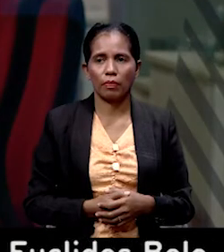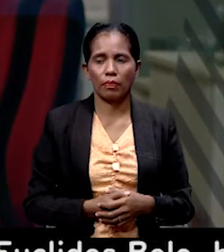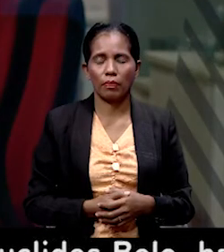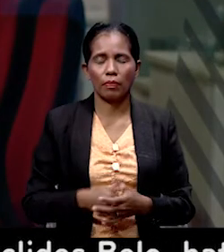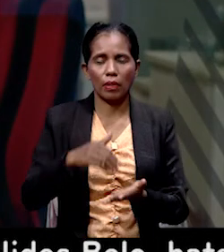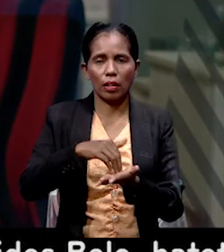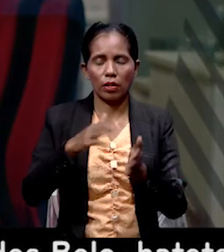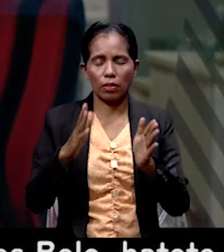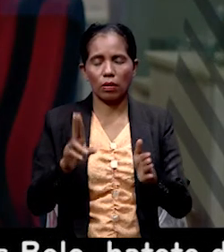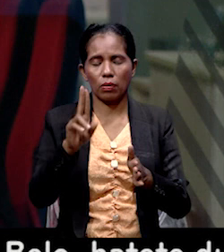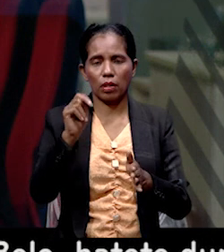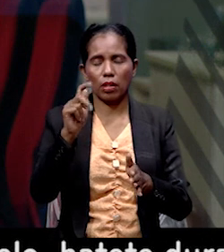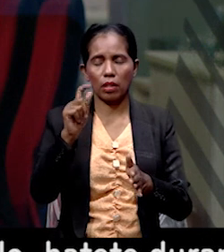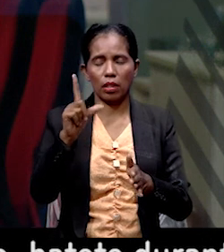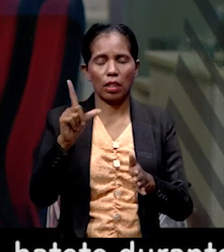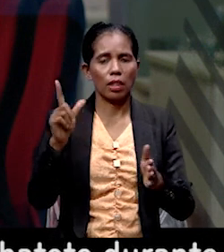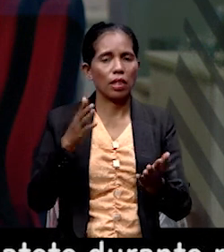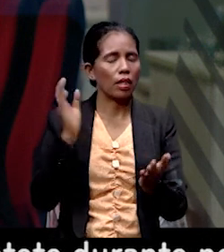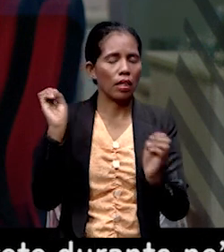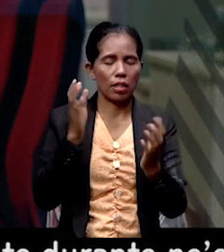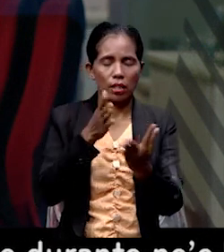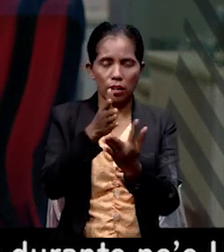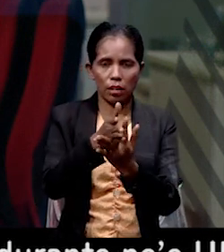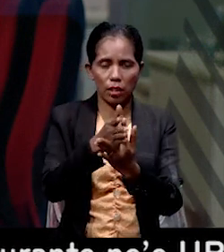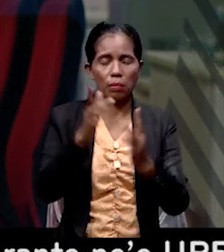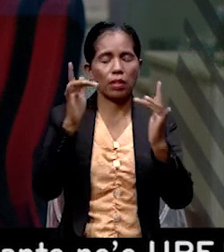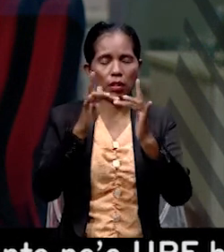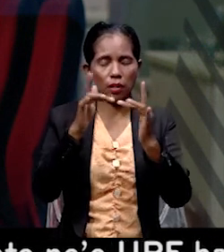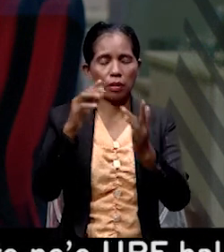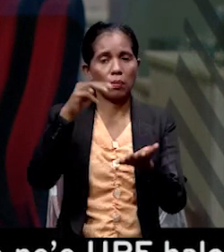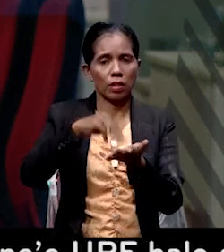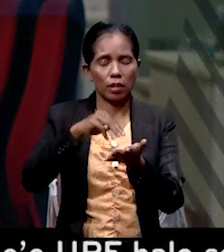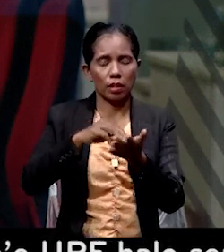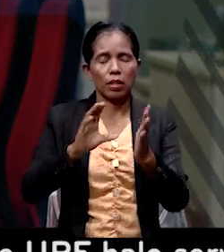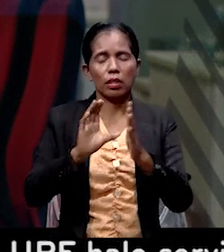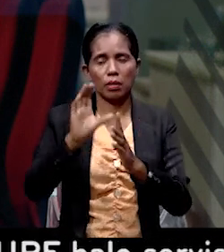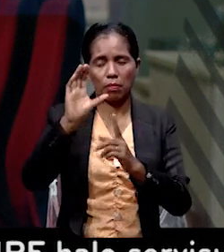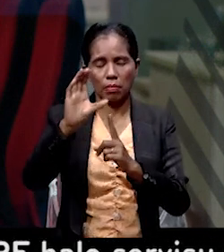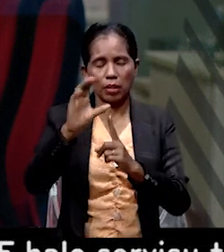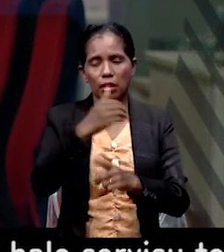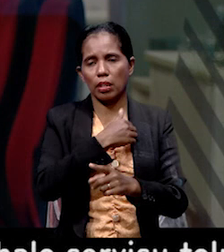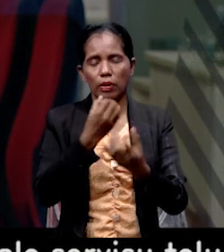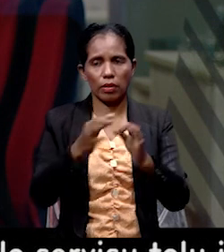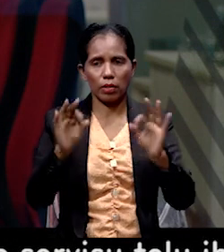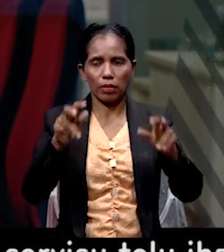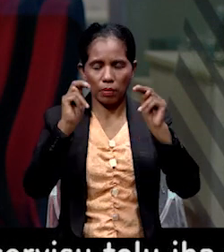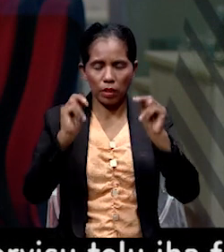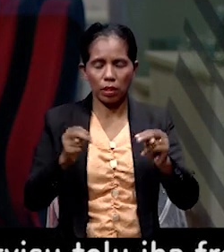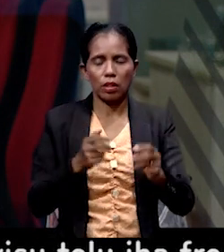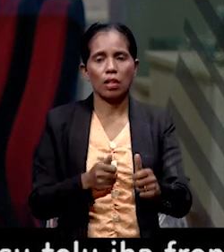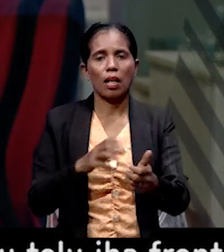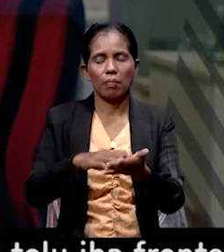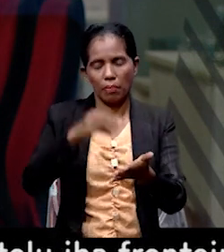Estudante UNITL nibela iha sesu ba aula online no matéria semestre impar se da cremata, precisa tuir